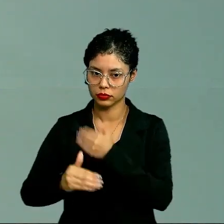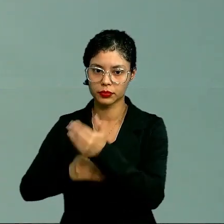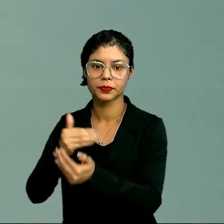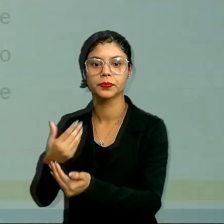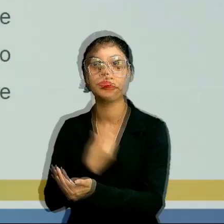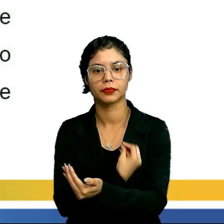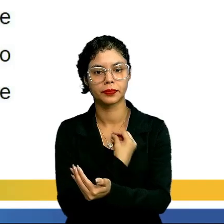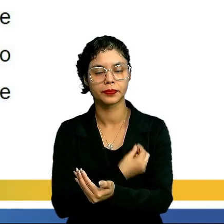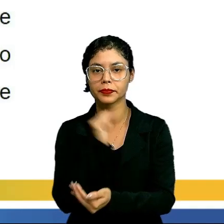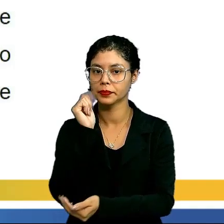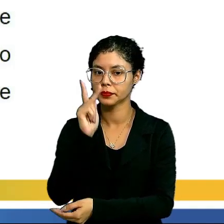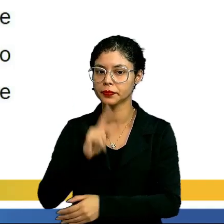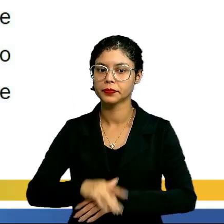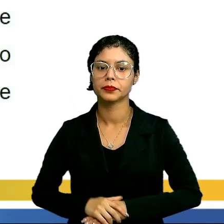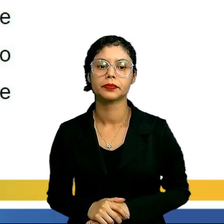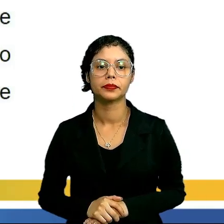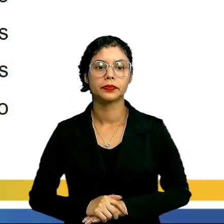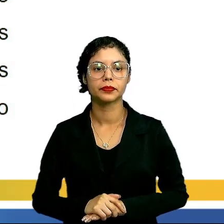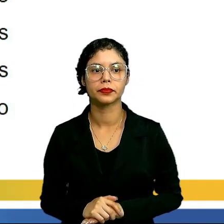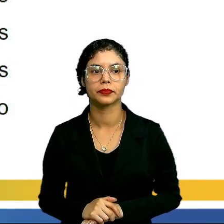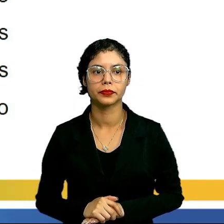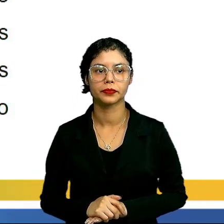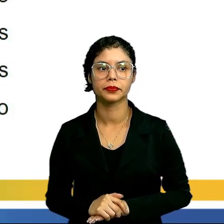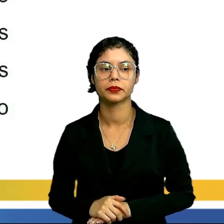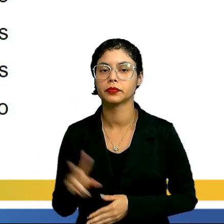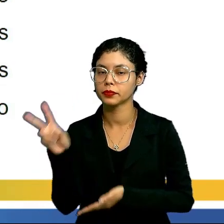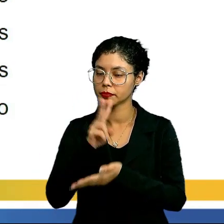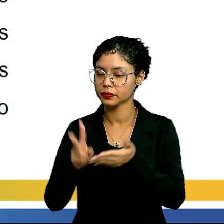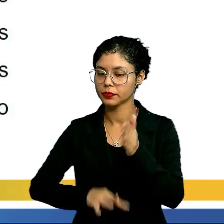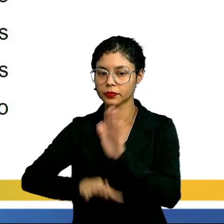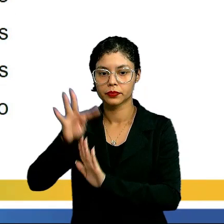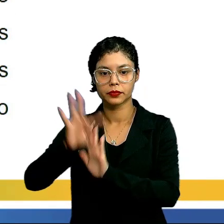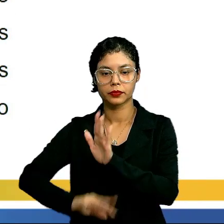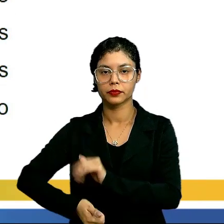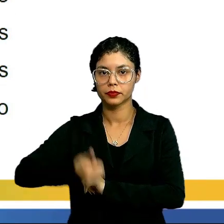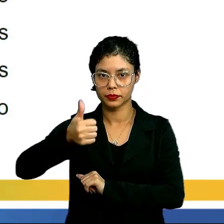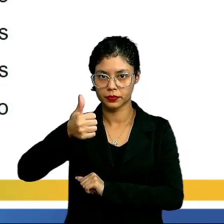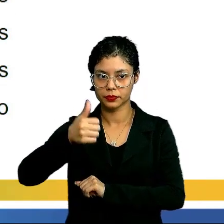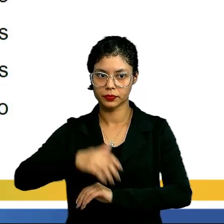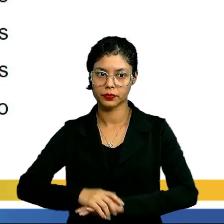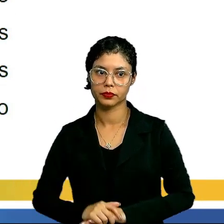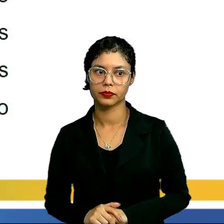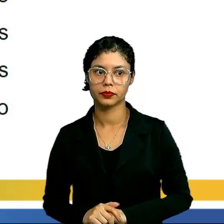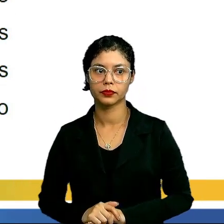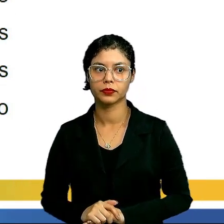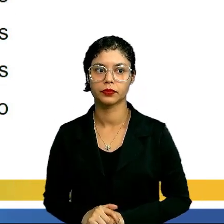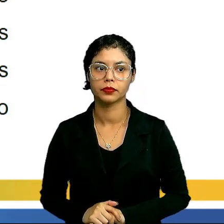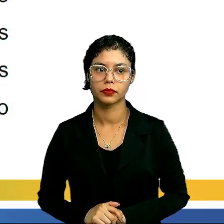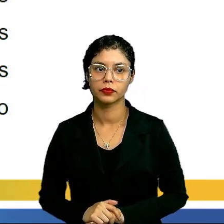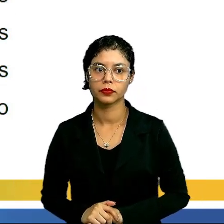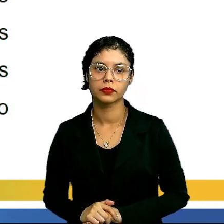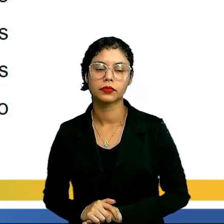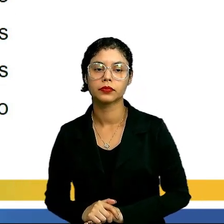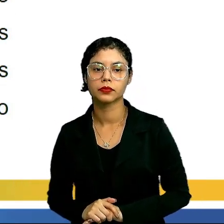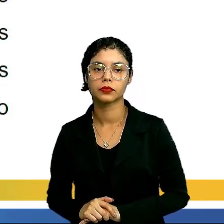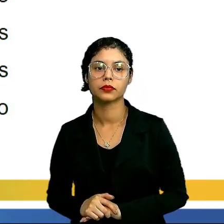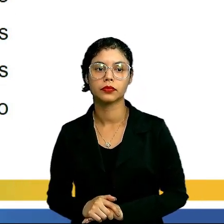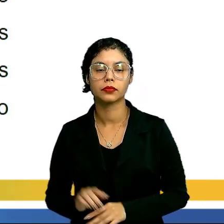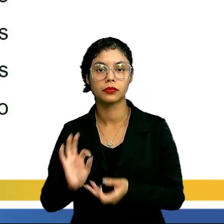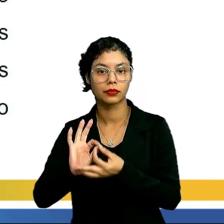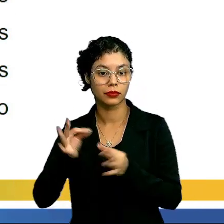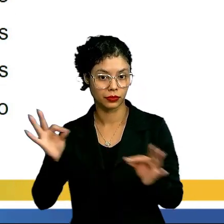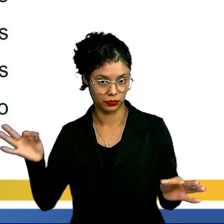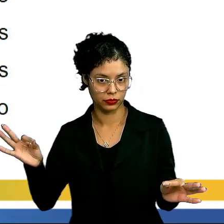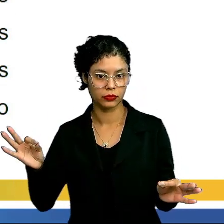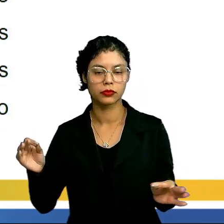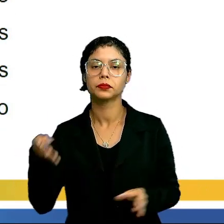sua vida, ok? Então vamos à leitura dos textos motivadores. O nosso texto número 1 é um texto um tanto quanto extenso,